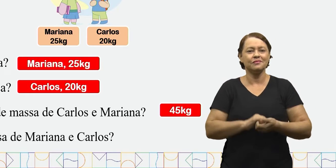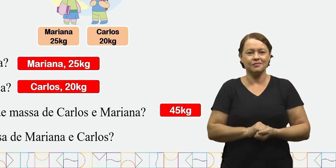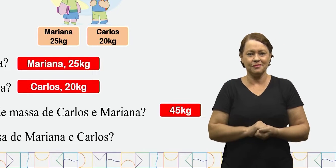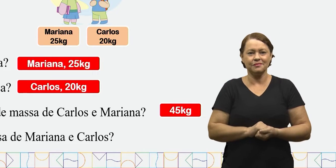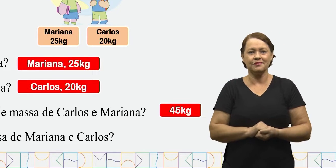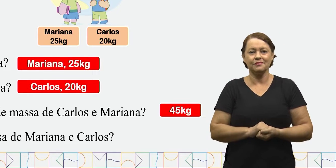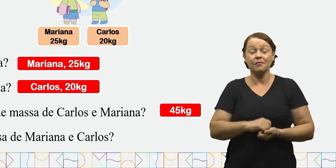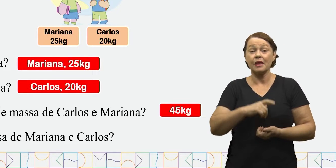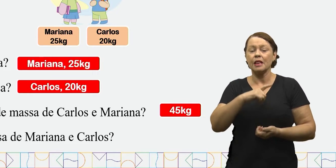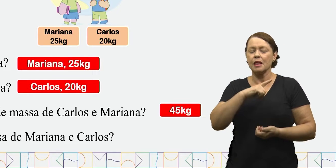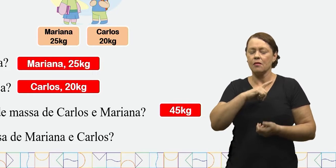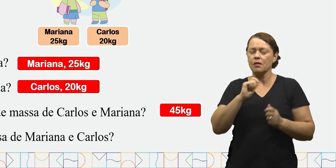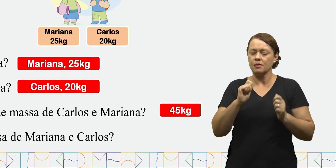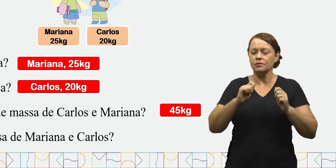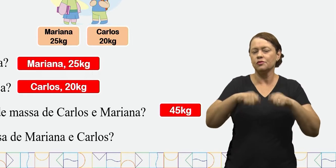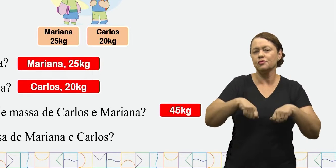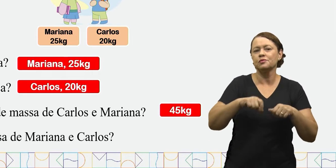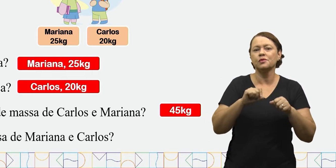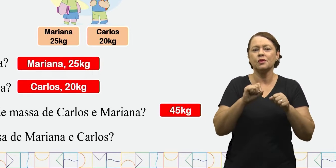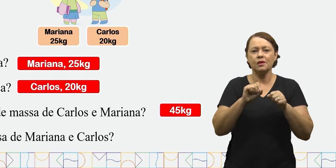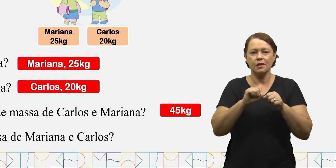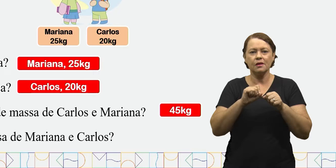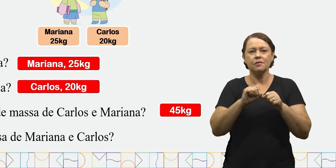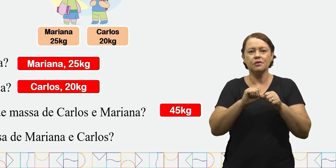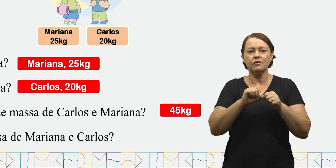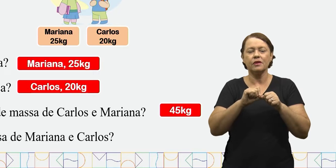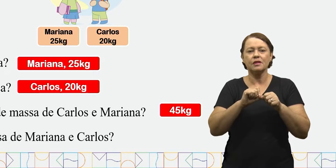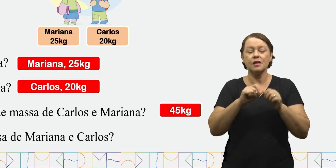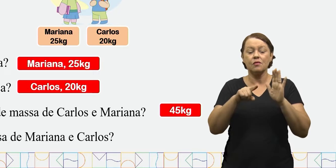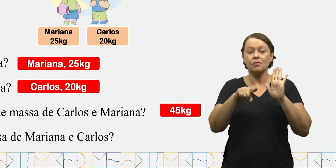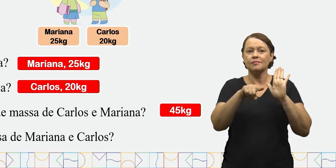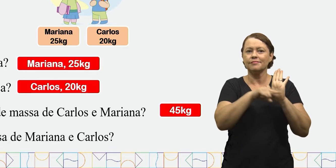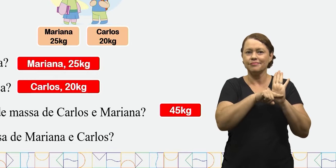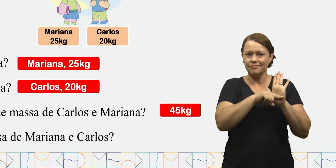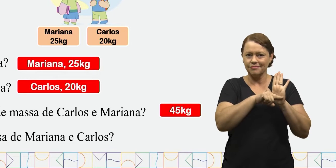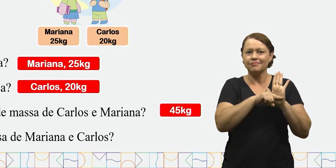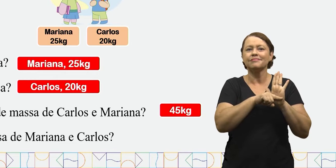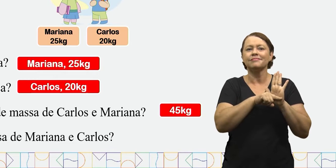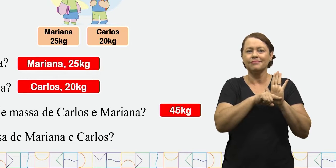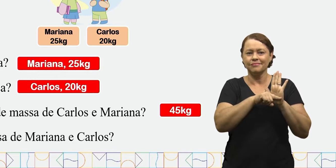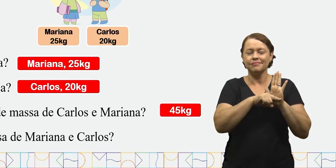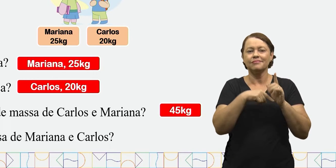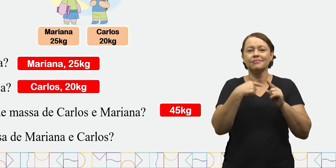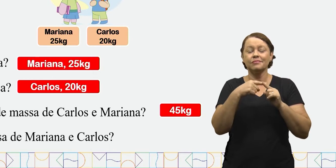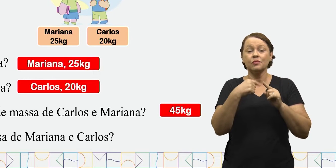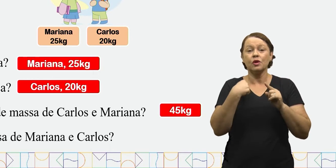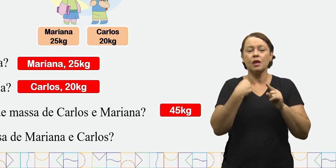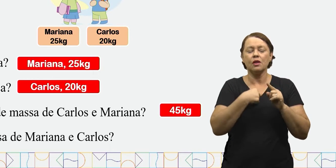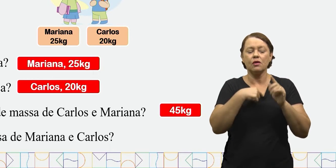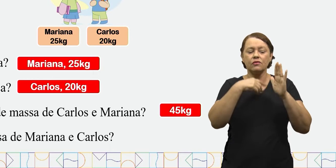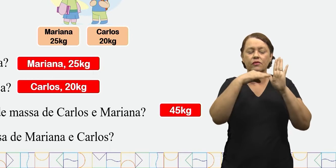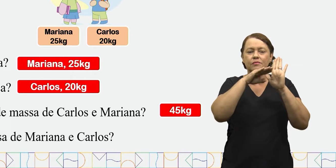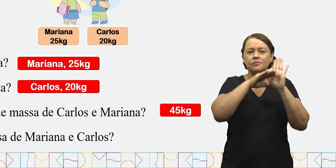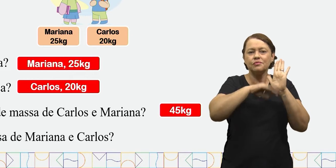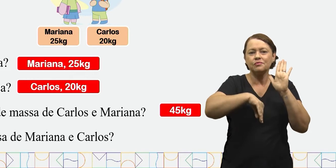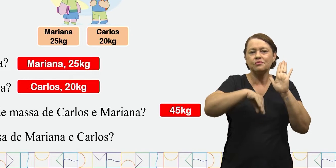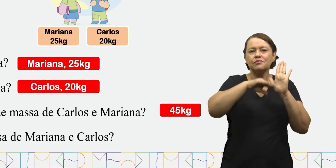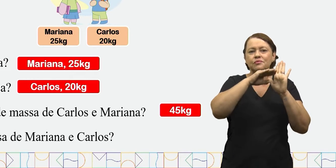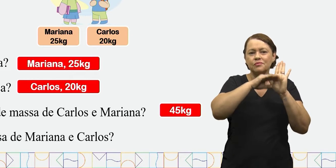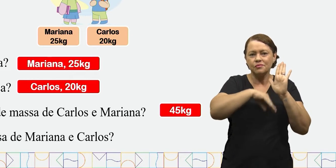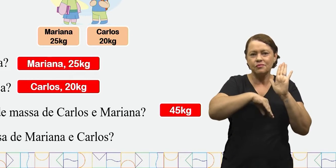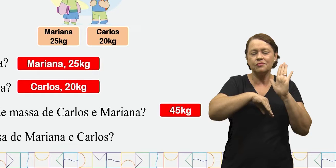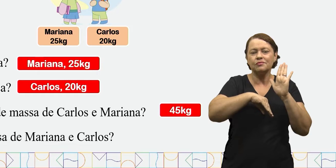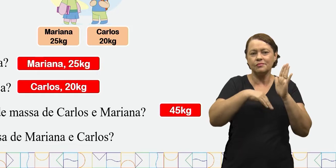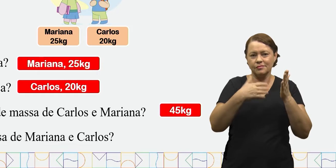Olha só, aí nós podemos fazer uma subtração, onde nós vamos